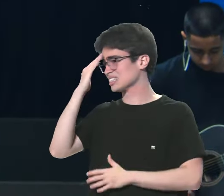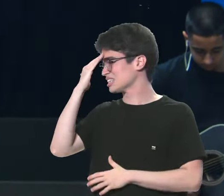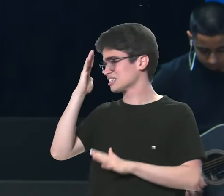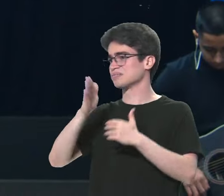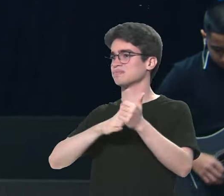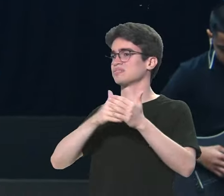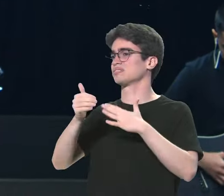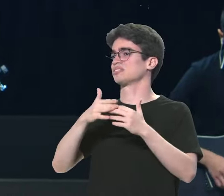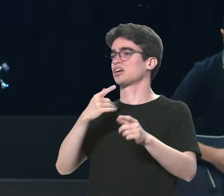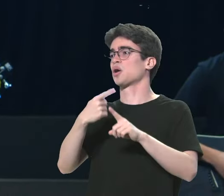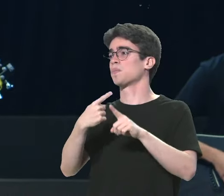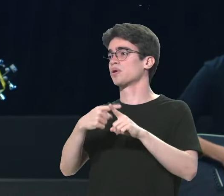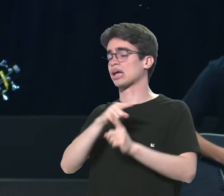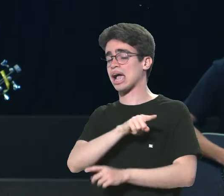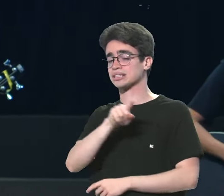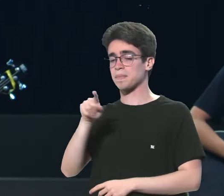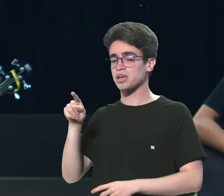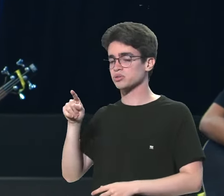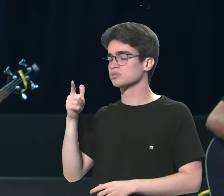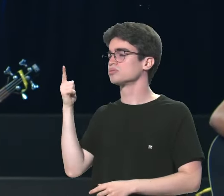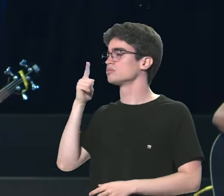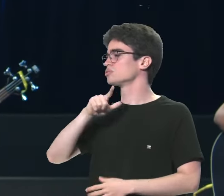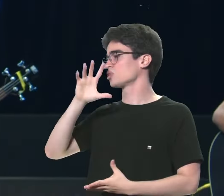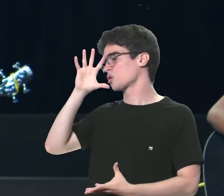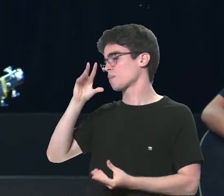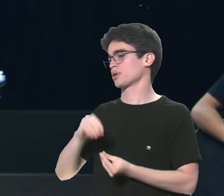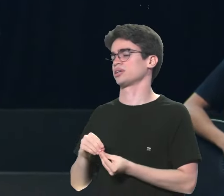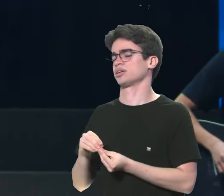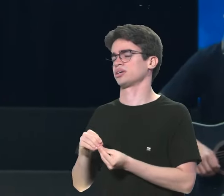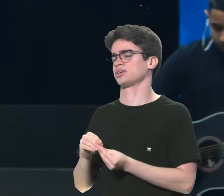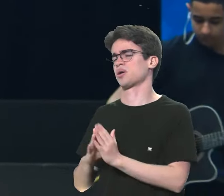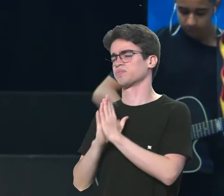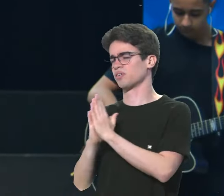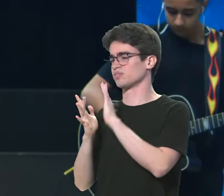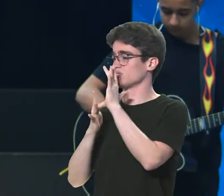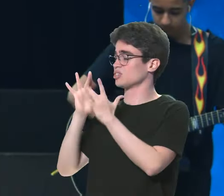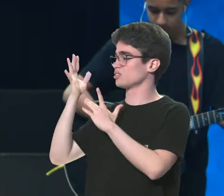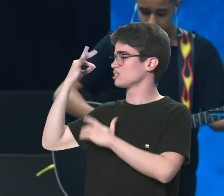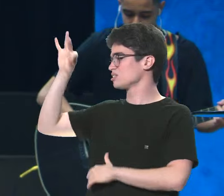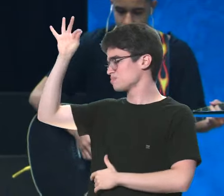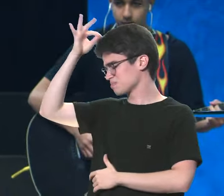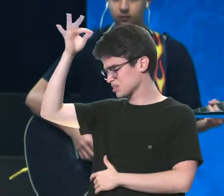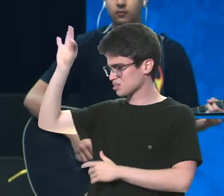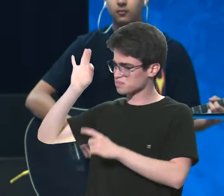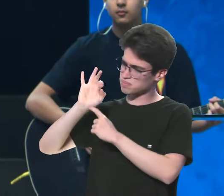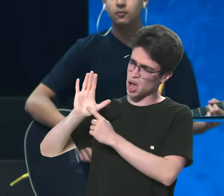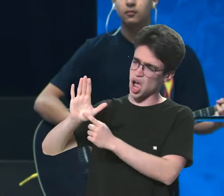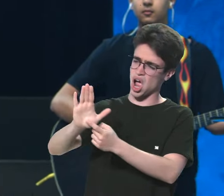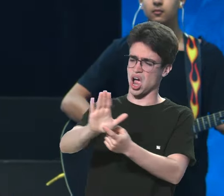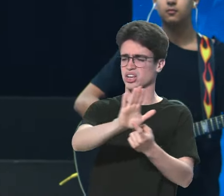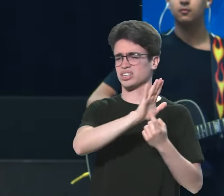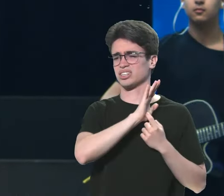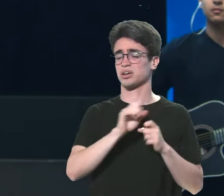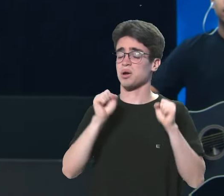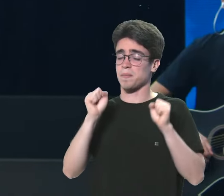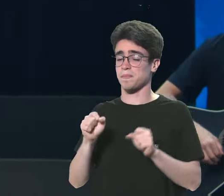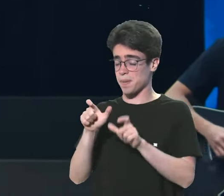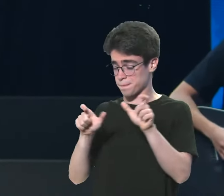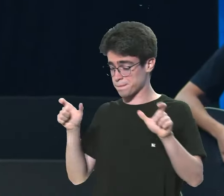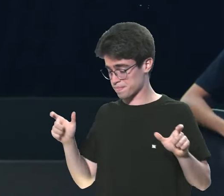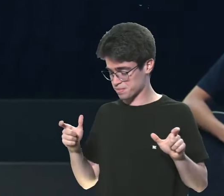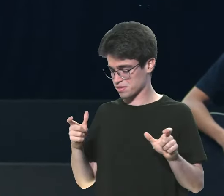pessoas entenderam Jesus eu te peço derrama do teu espírito santo e faz delas